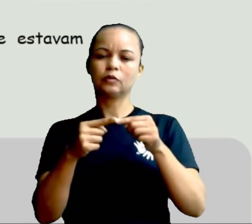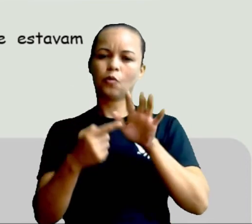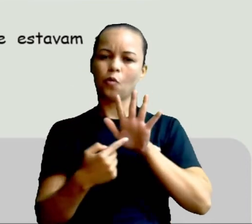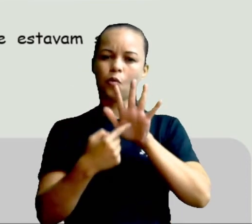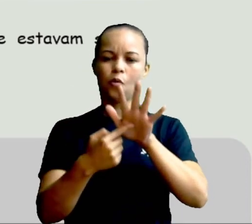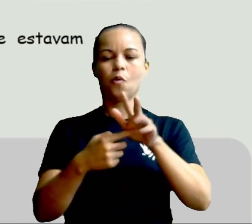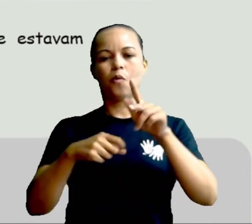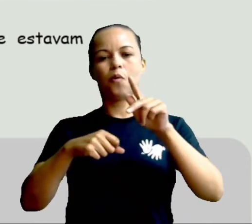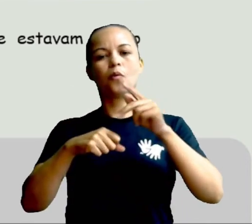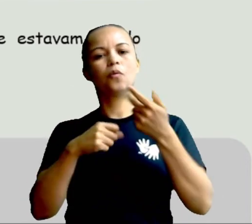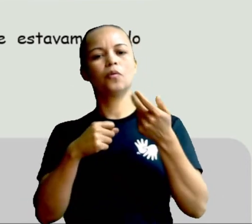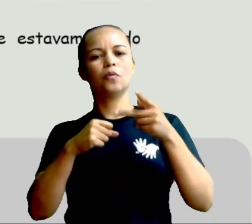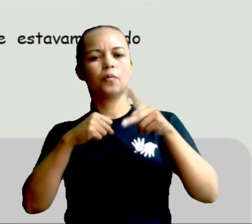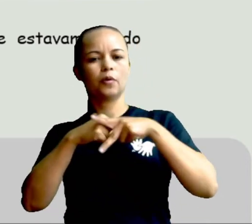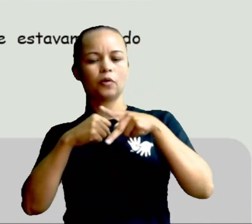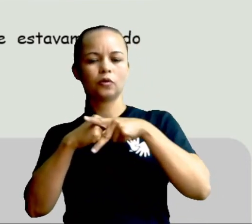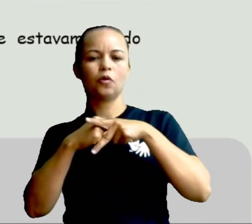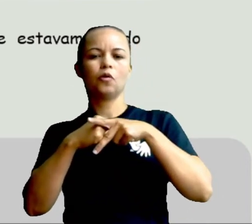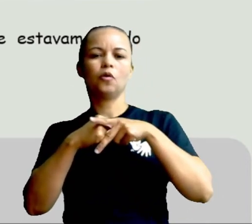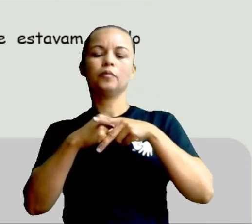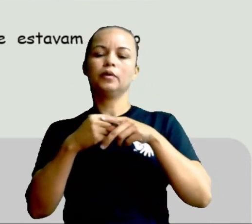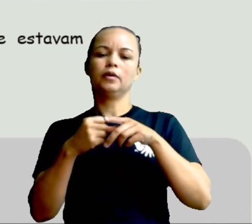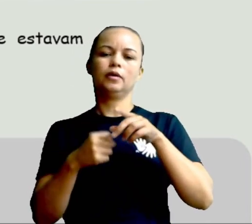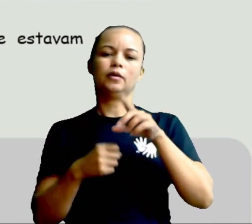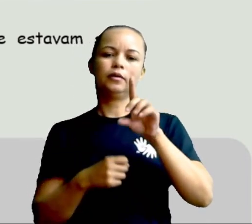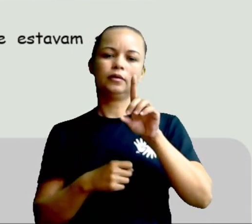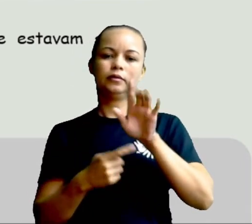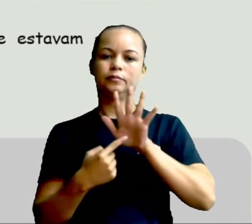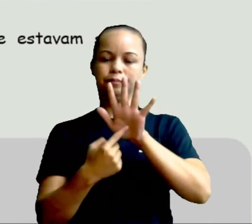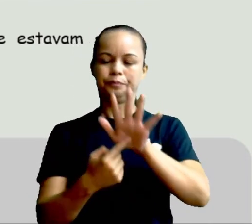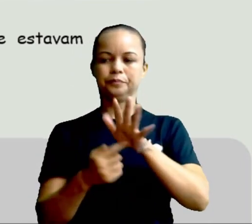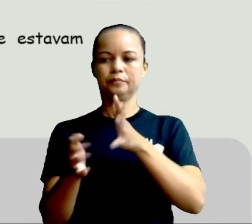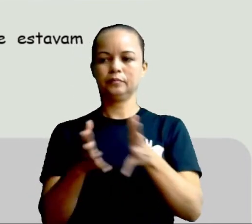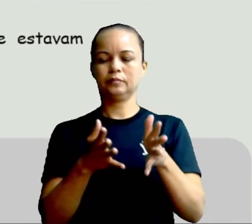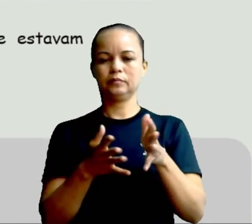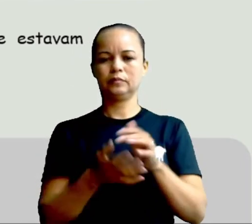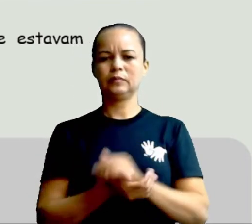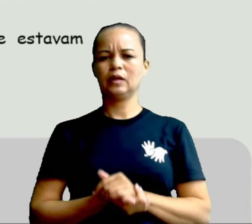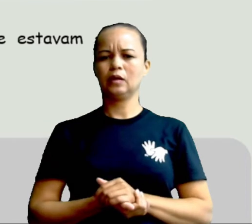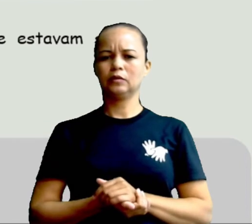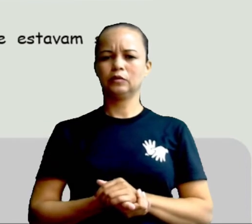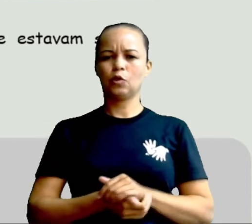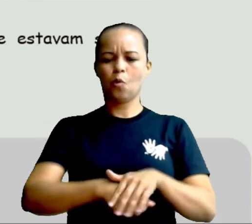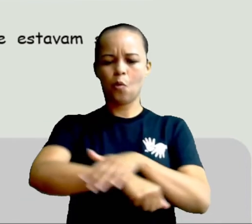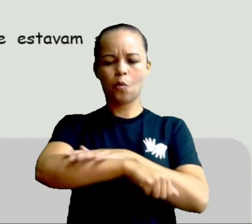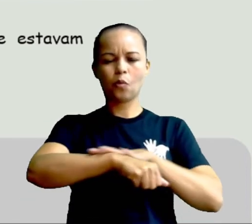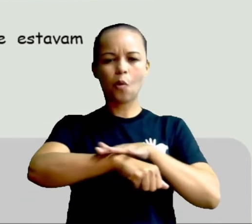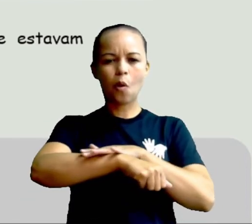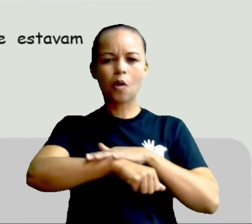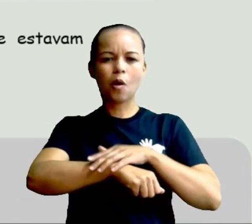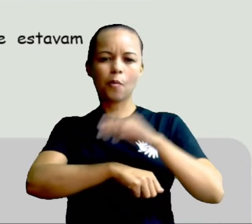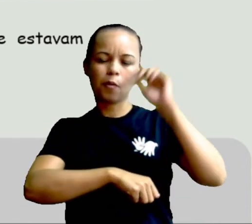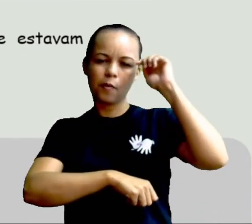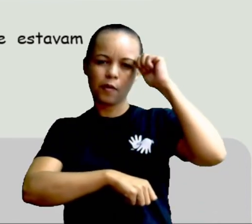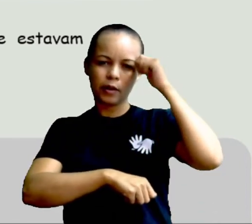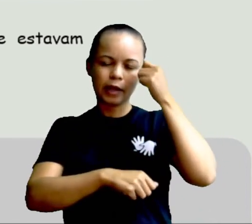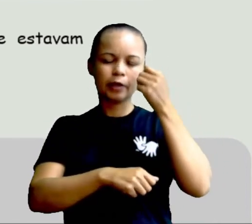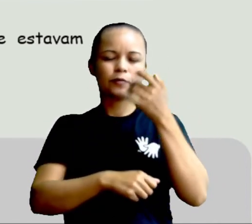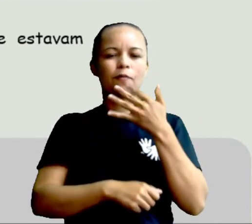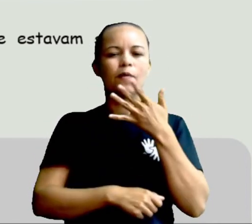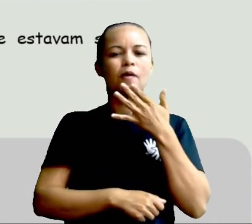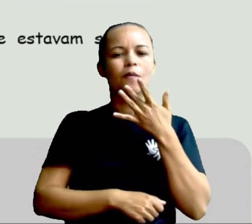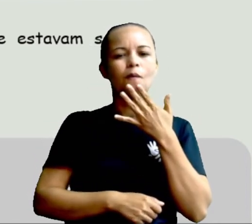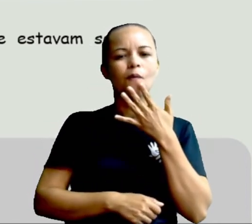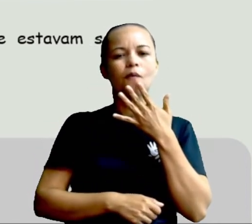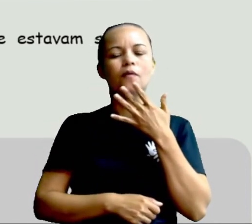pronome demonstrativo, tá bom? Então, vamos ver na letra A. Teu corpo moreno é da cor da